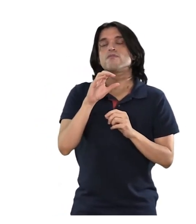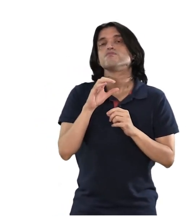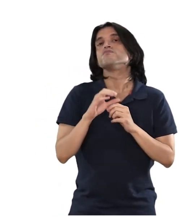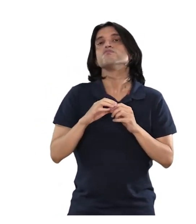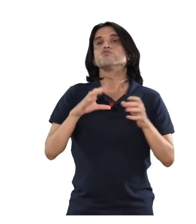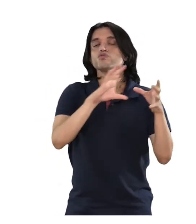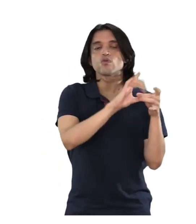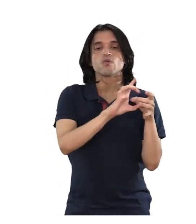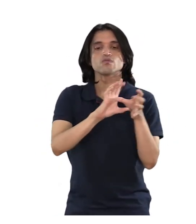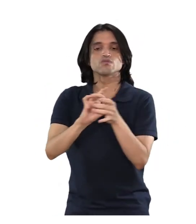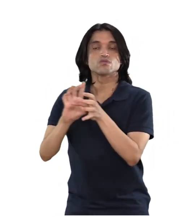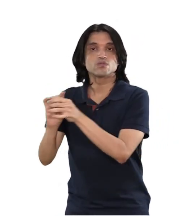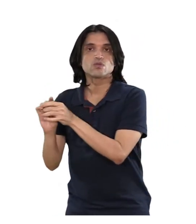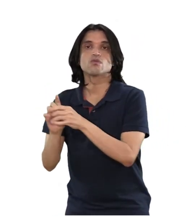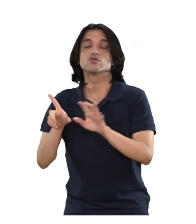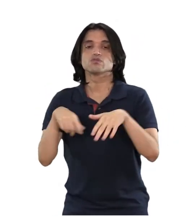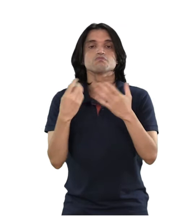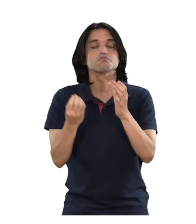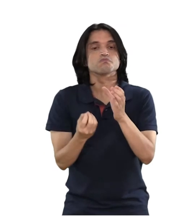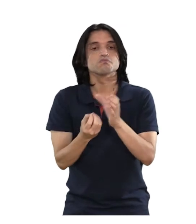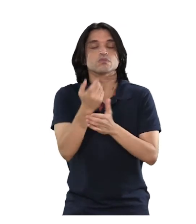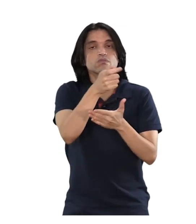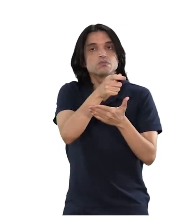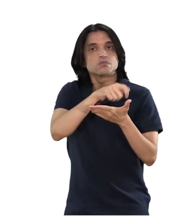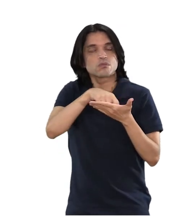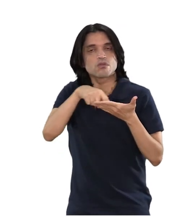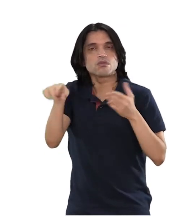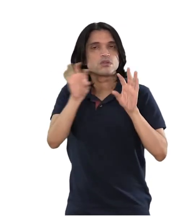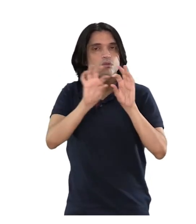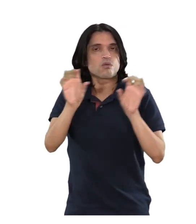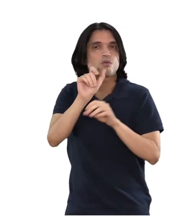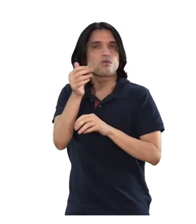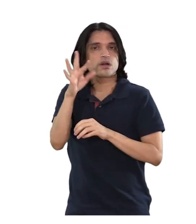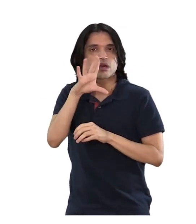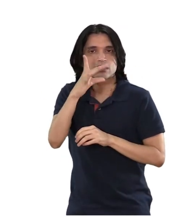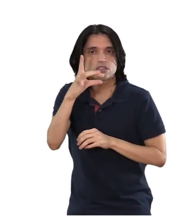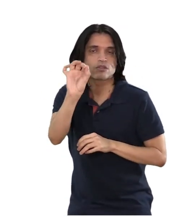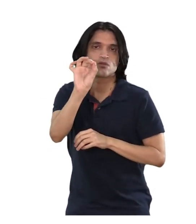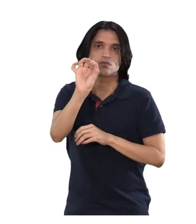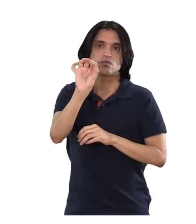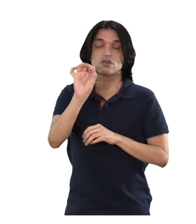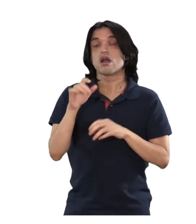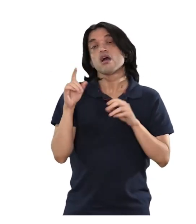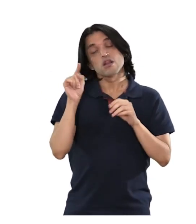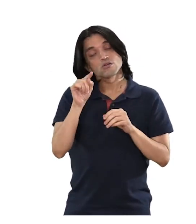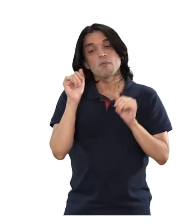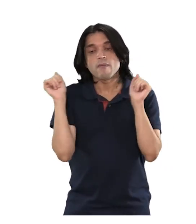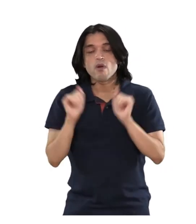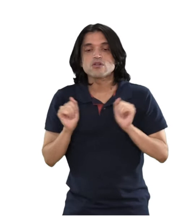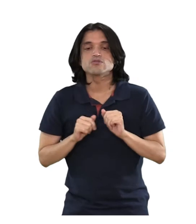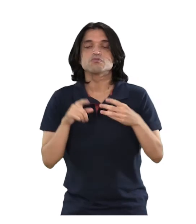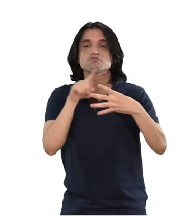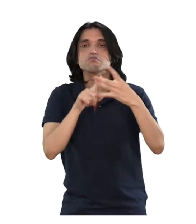orações envolvidas, de modo que elas possam ser classificadas em aditivas, adversativas ou de